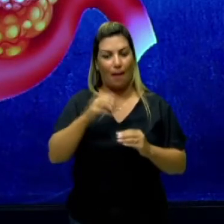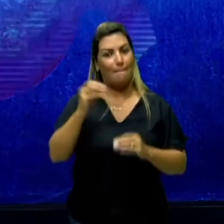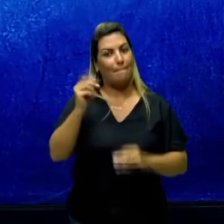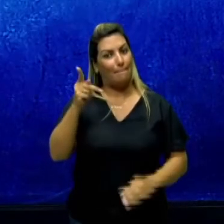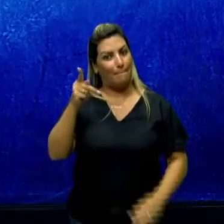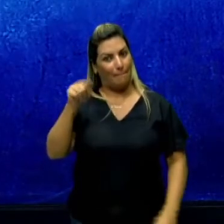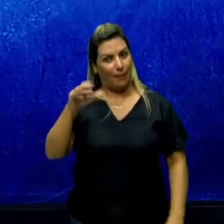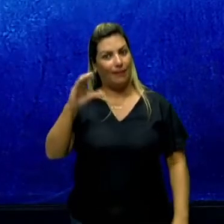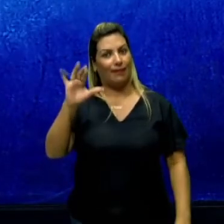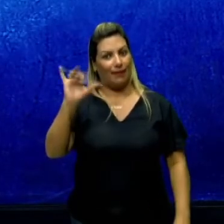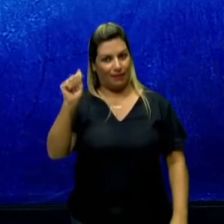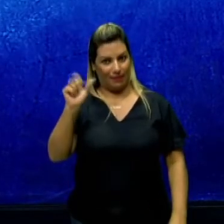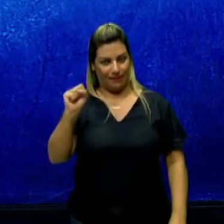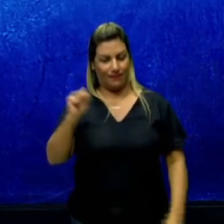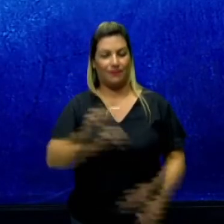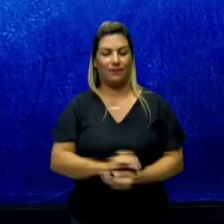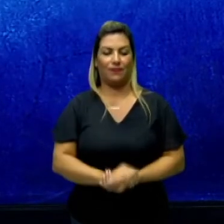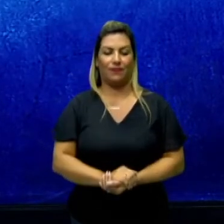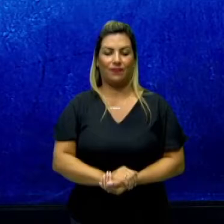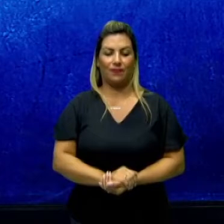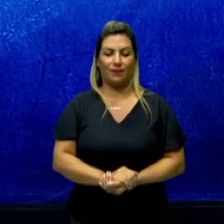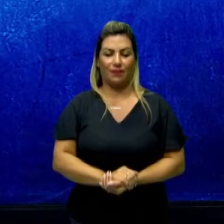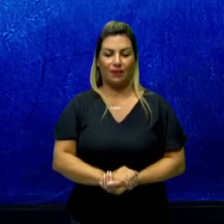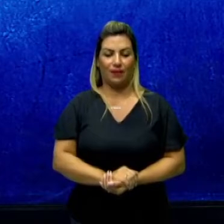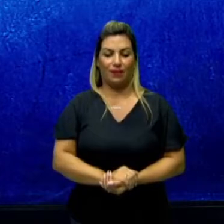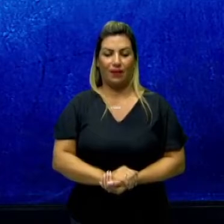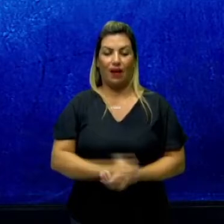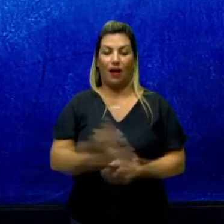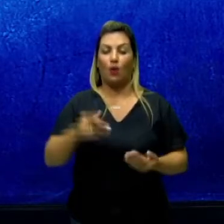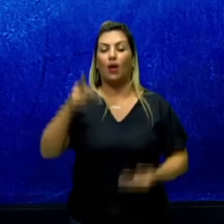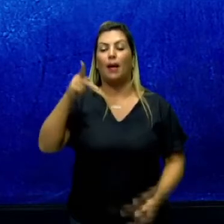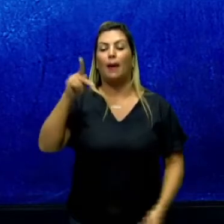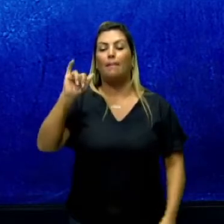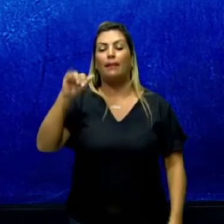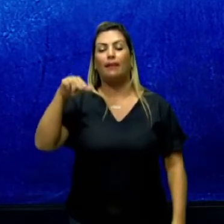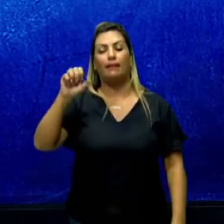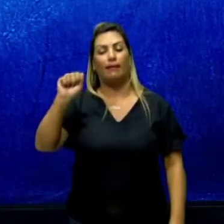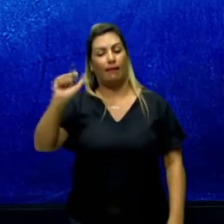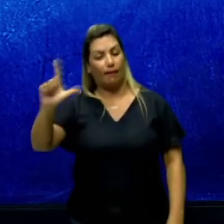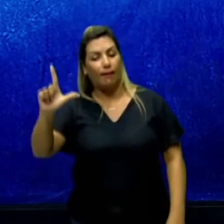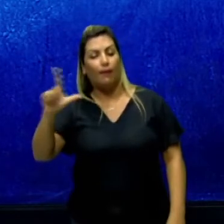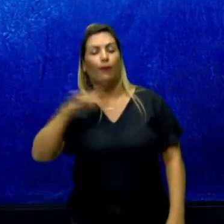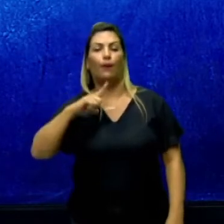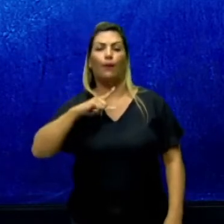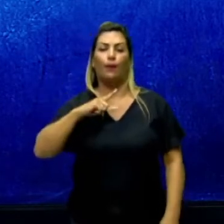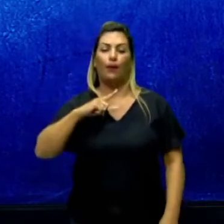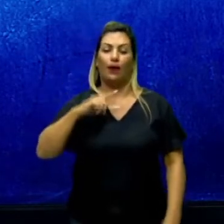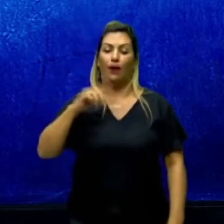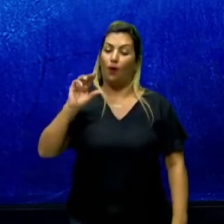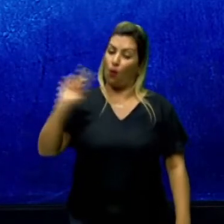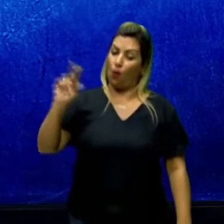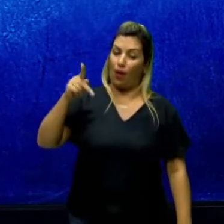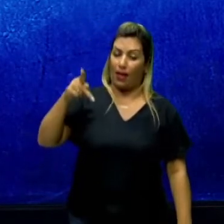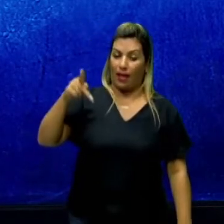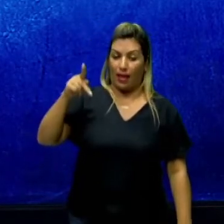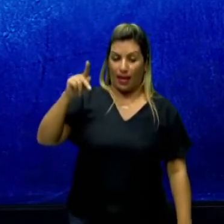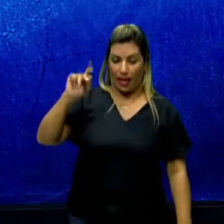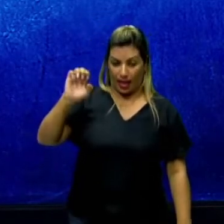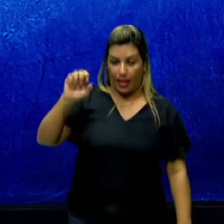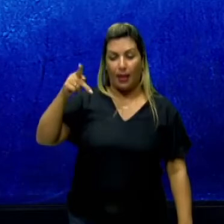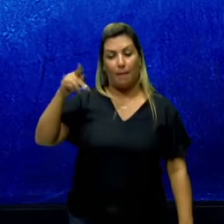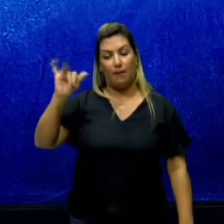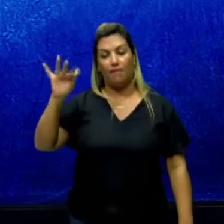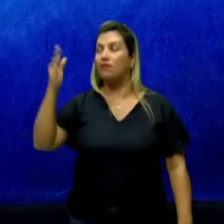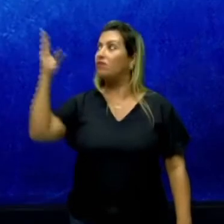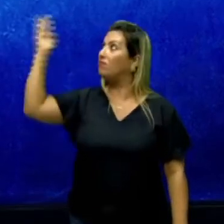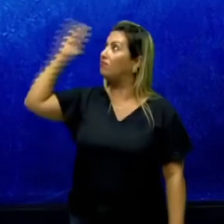pâncreas. Vamos falar agora da nossa glândula pineal, também chamada de epífise neural. Como curiosidade,